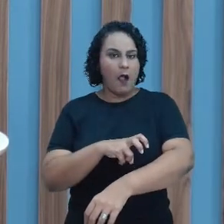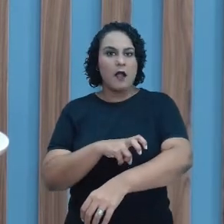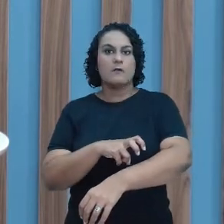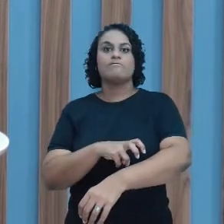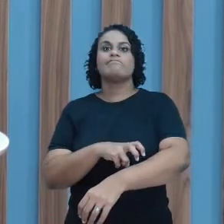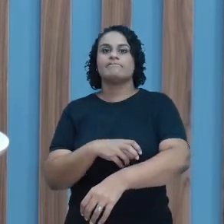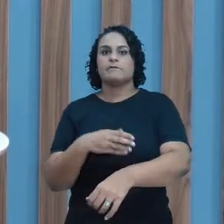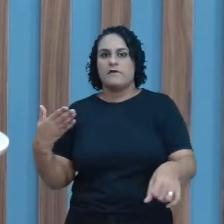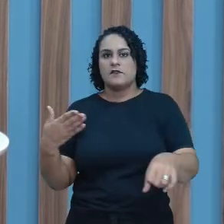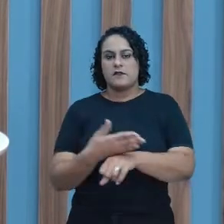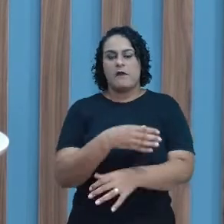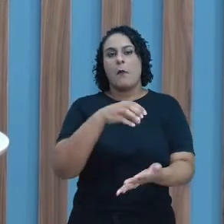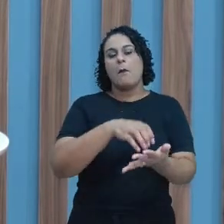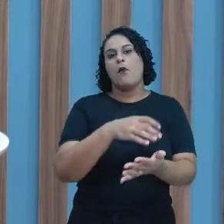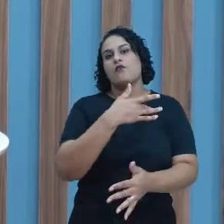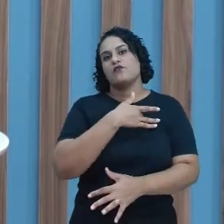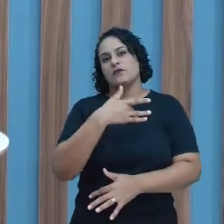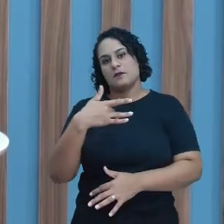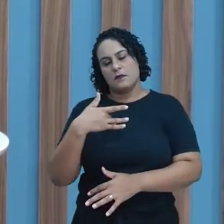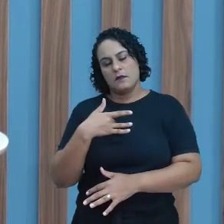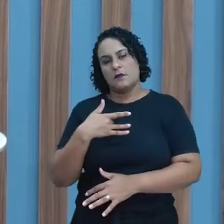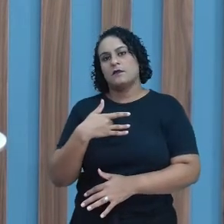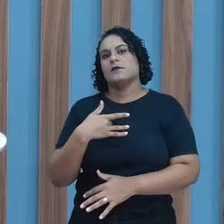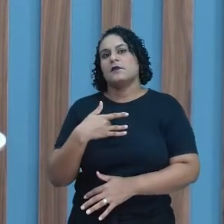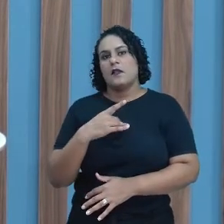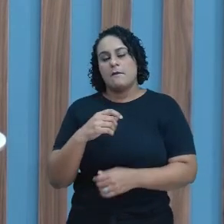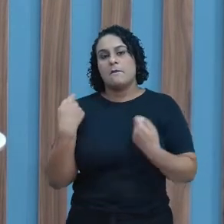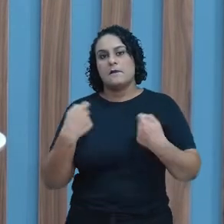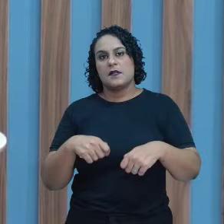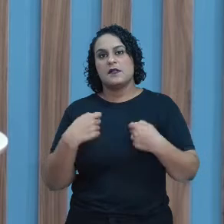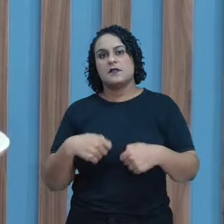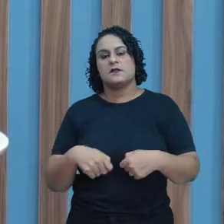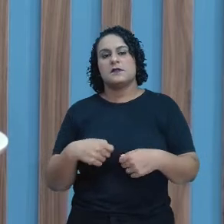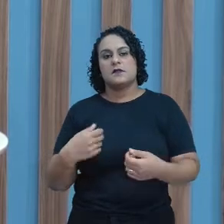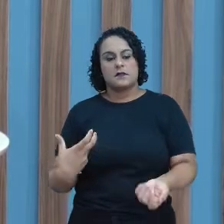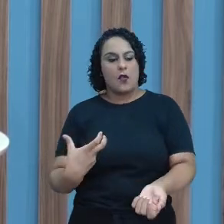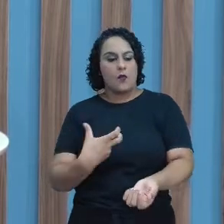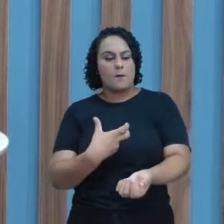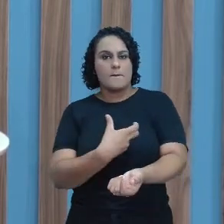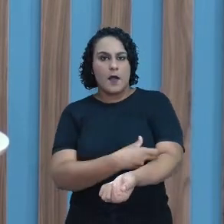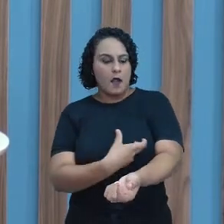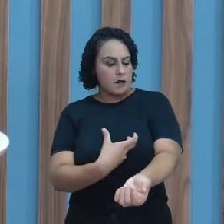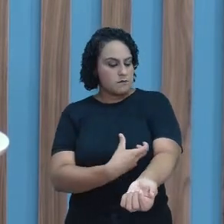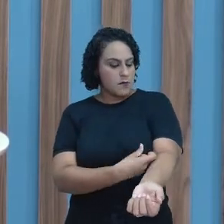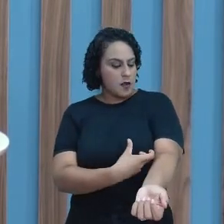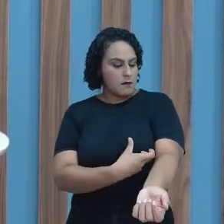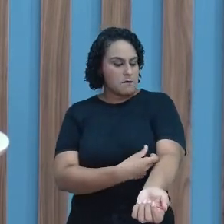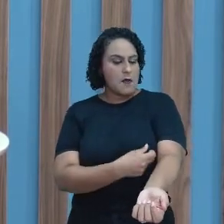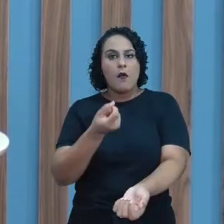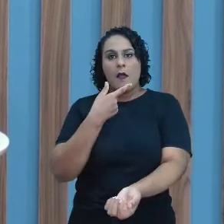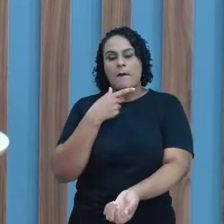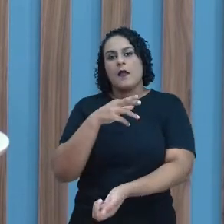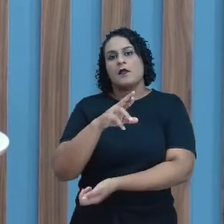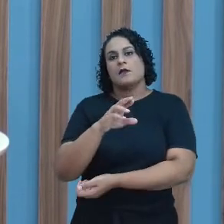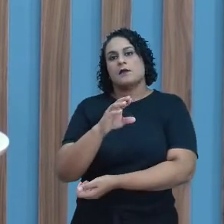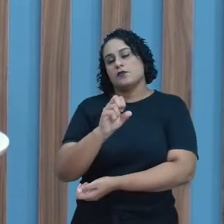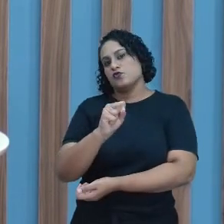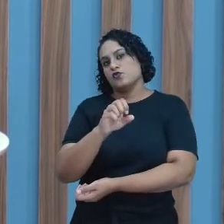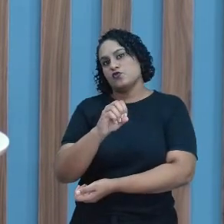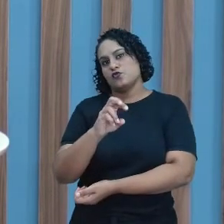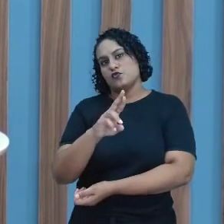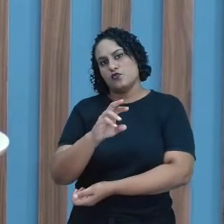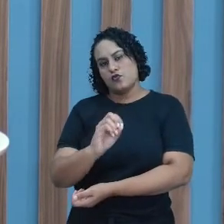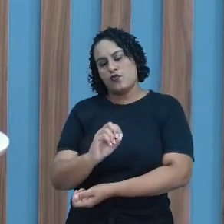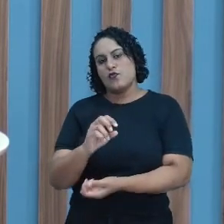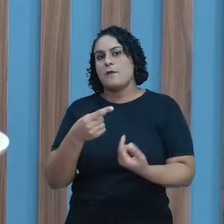saúde, vai descrever, e aí você vai ter como tomar aí um soro para poder fazer o quê? Para neutralizar, para